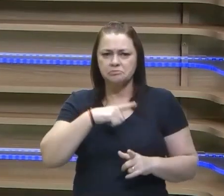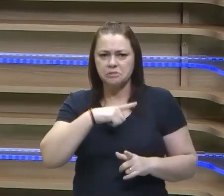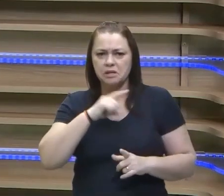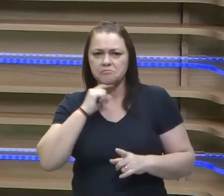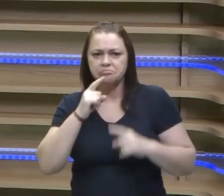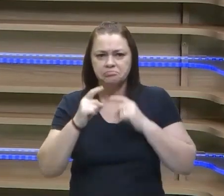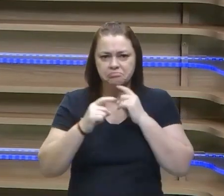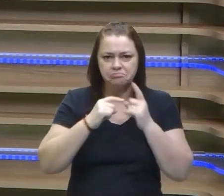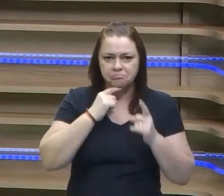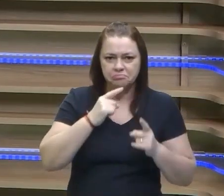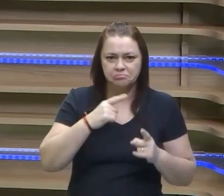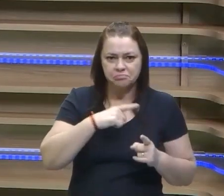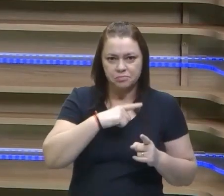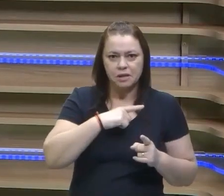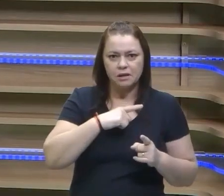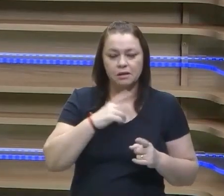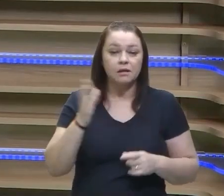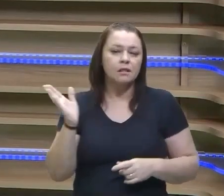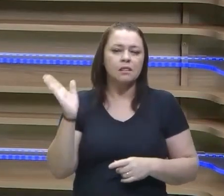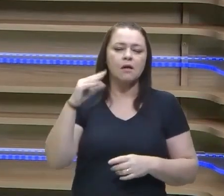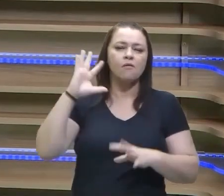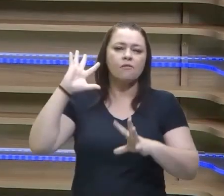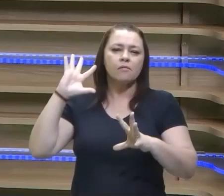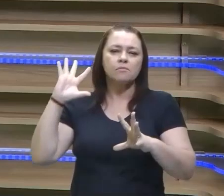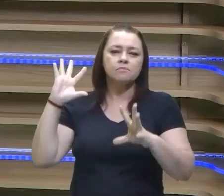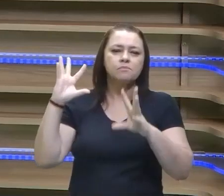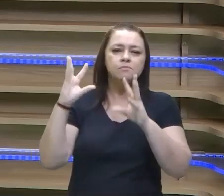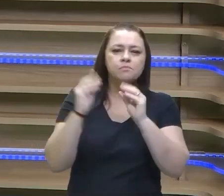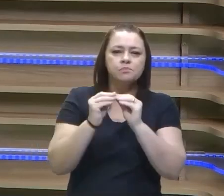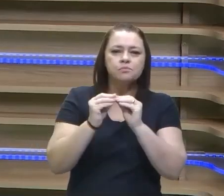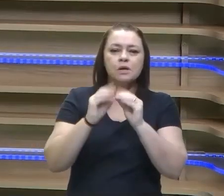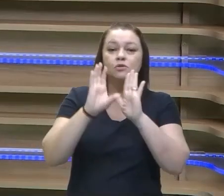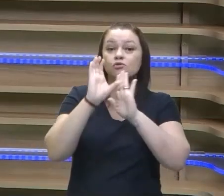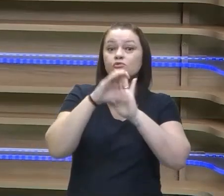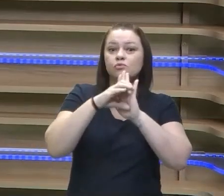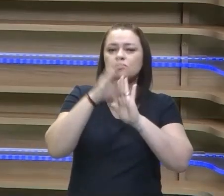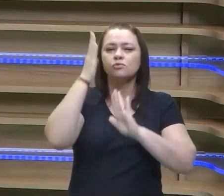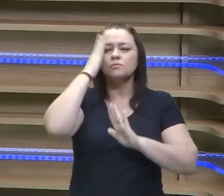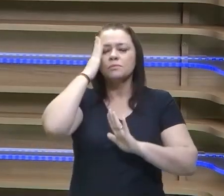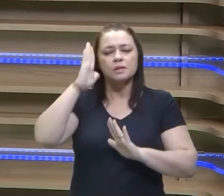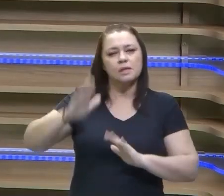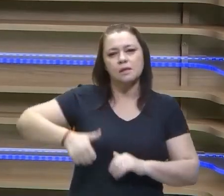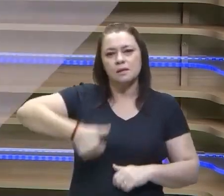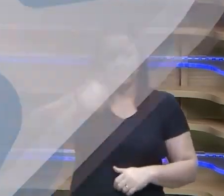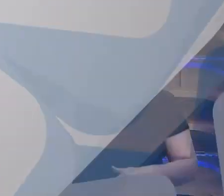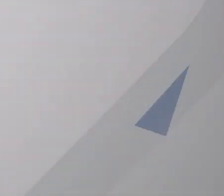ficou? Então, vamos fazer um resumo do conteúdo para você entender melhor.